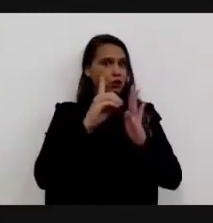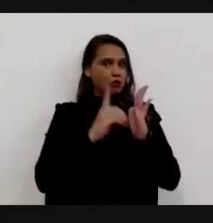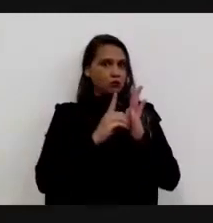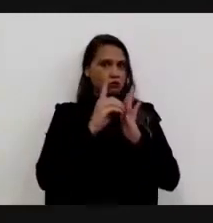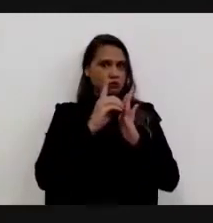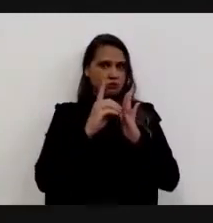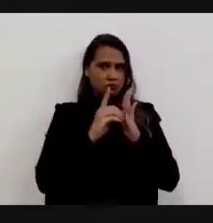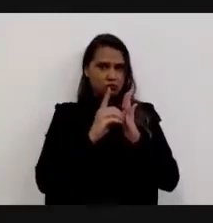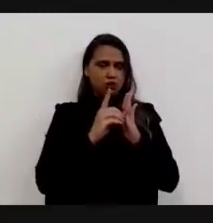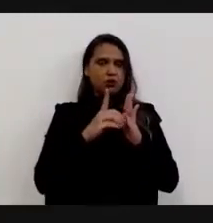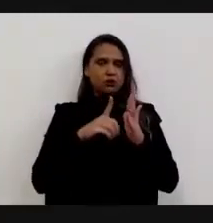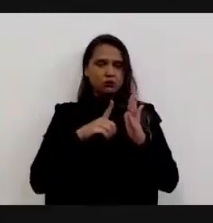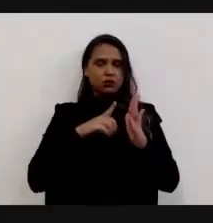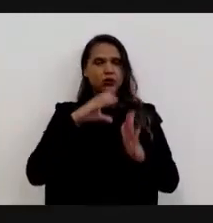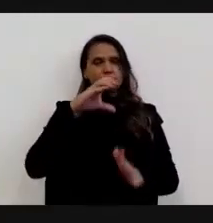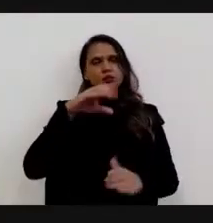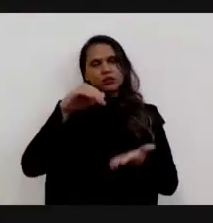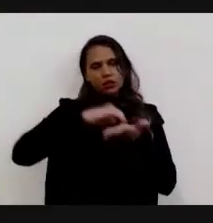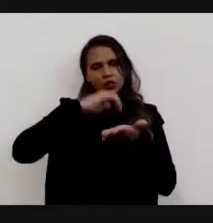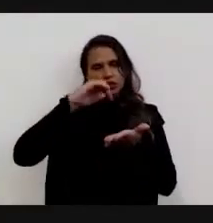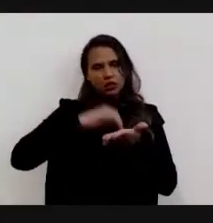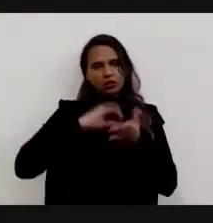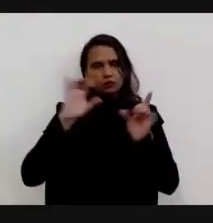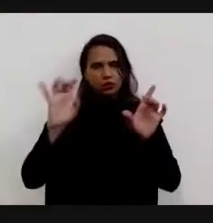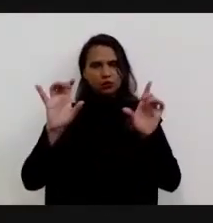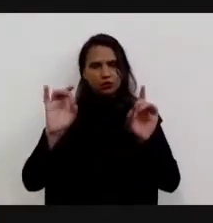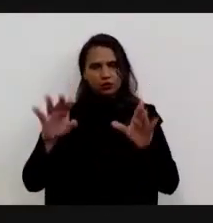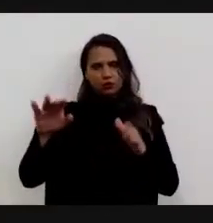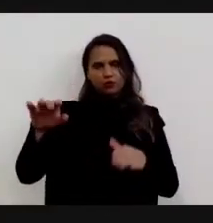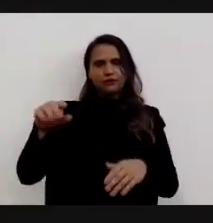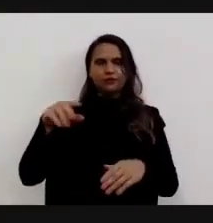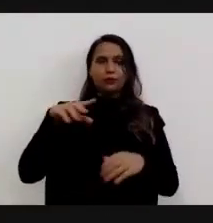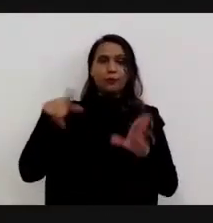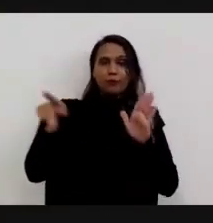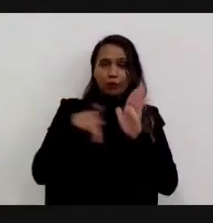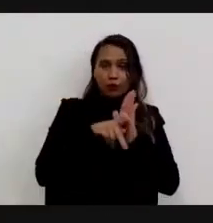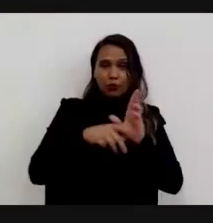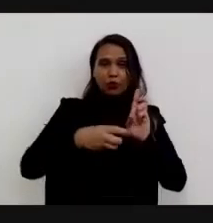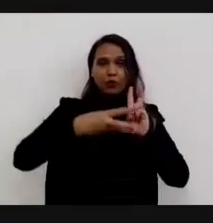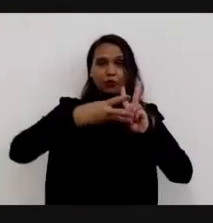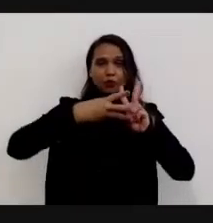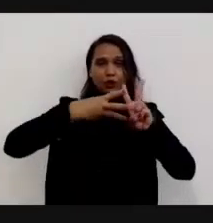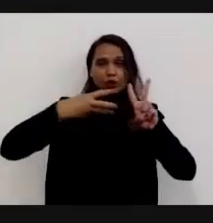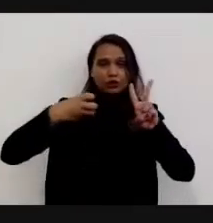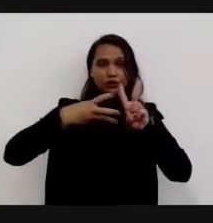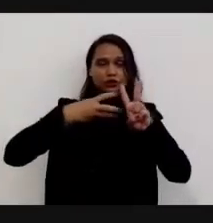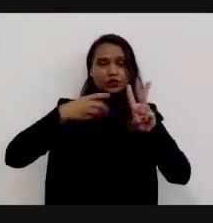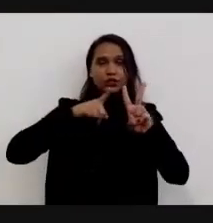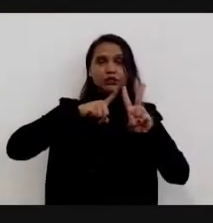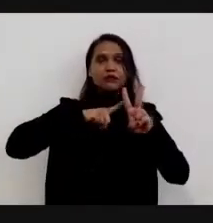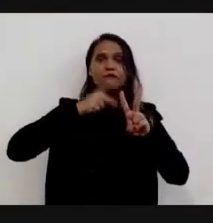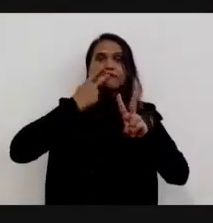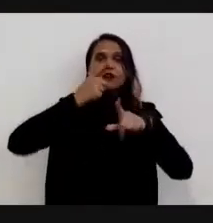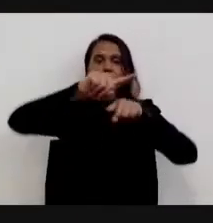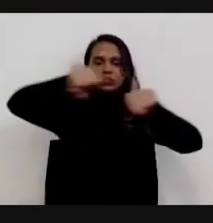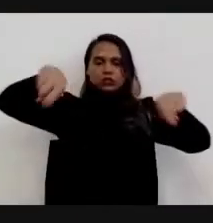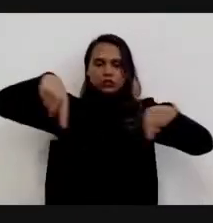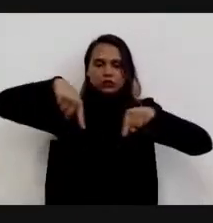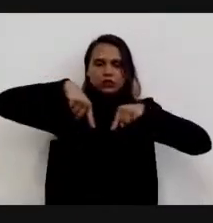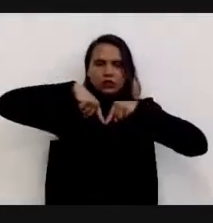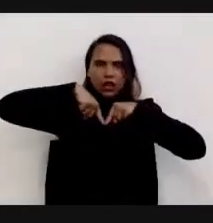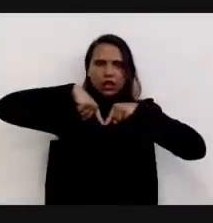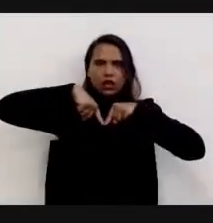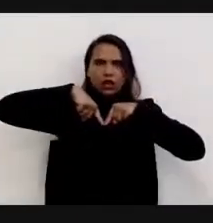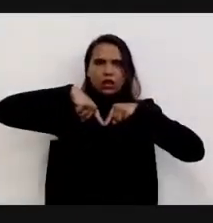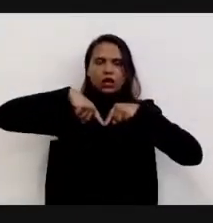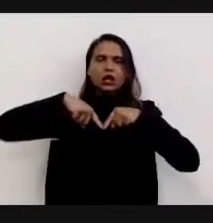decreto da CESAI, que é a Secretaria Especial de Saúde Indígena, falando sobre uma instituição chamada Sala de Situação, que